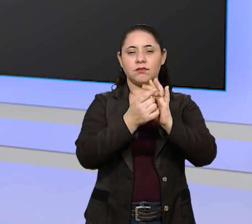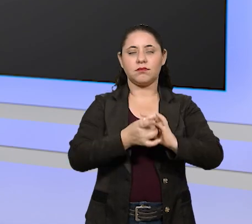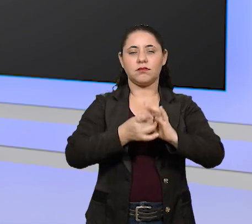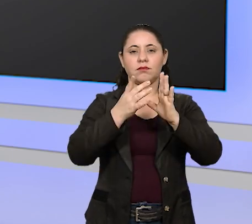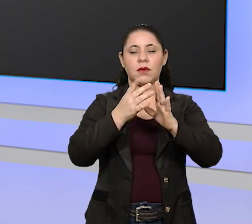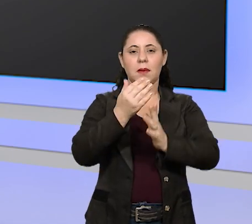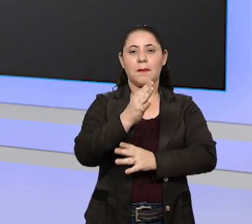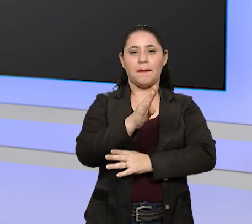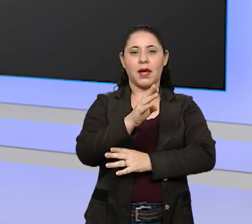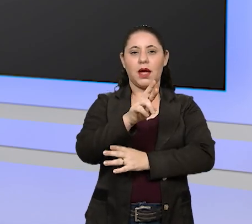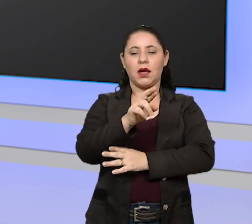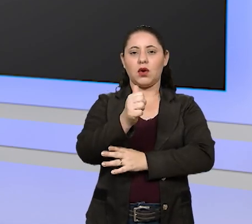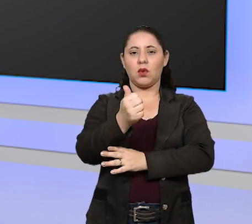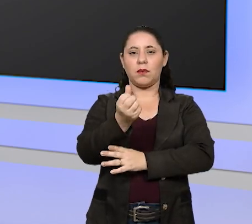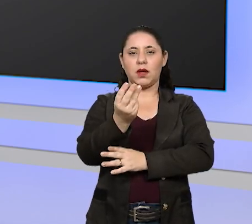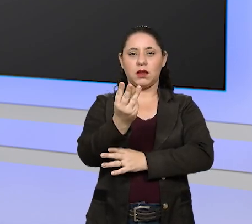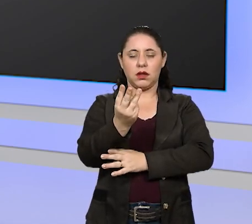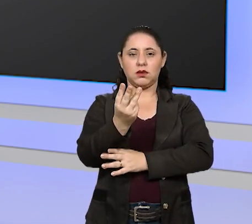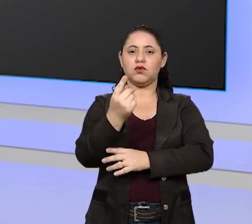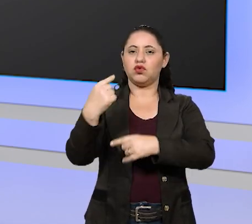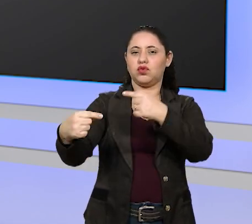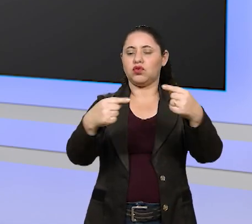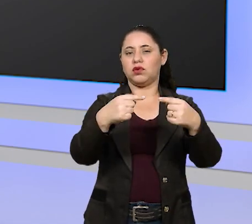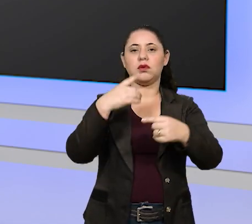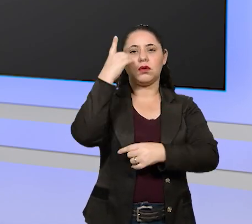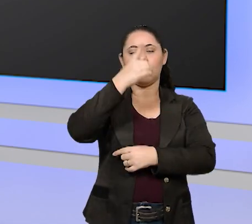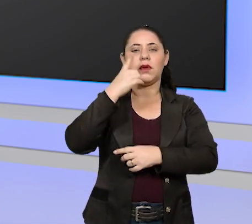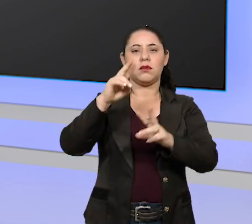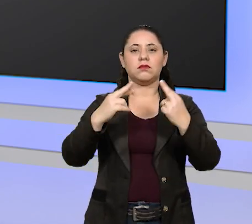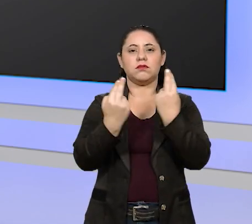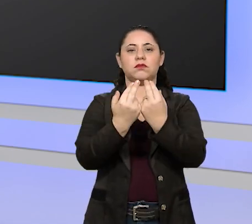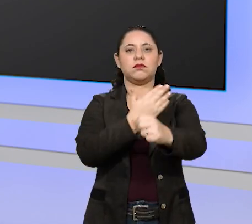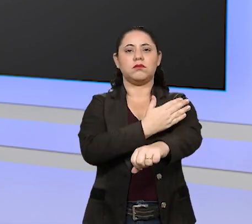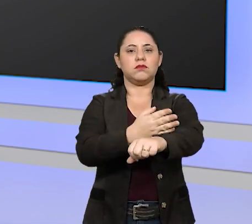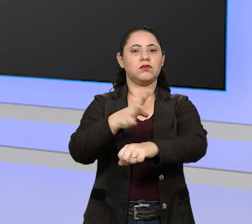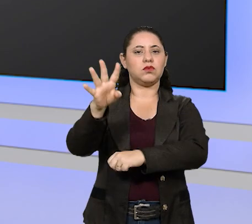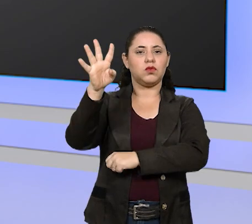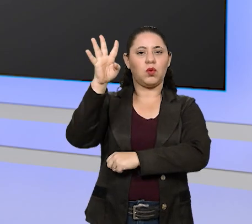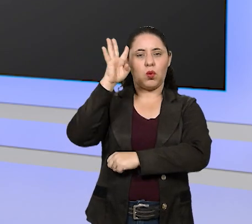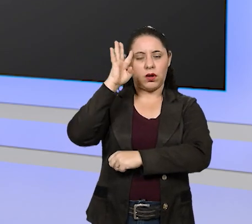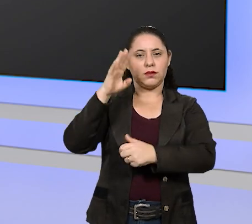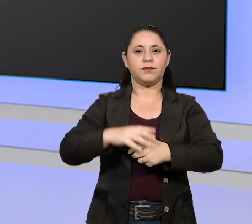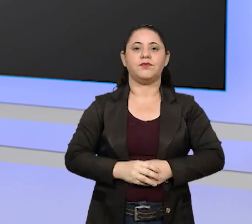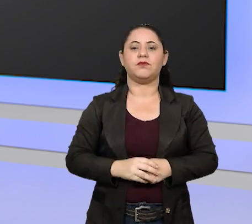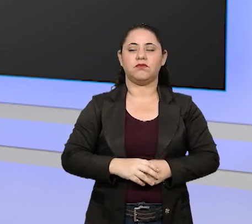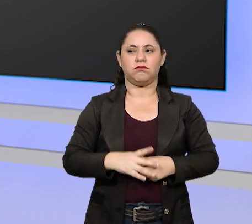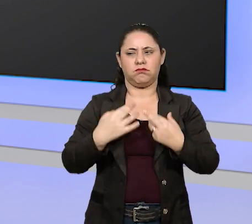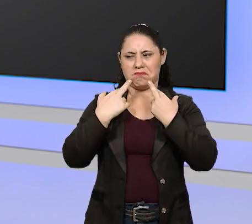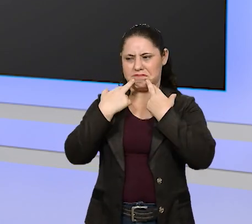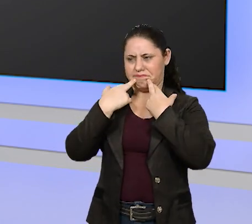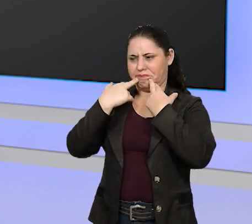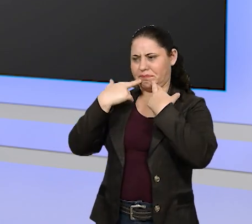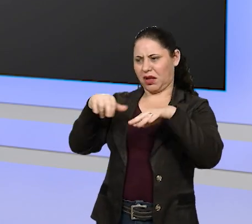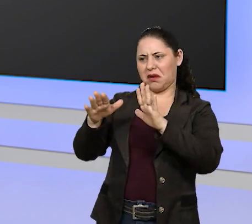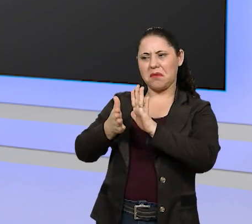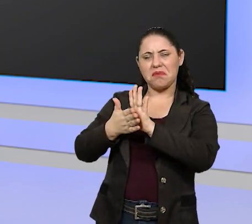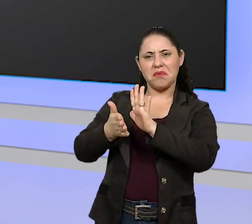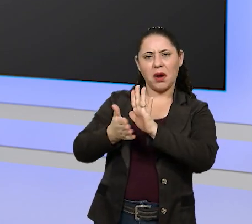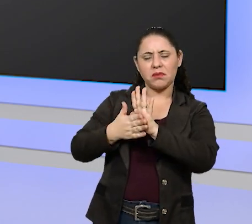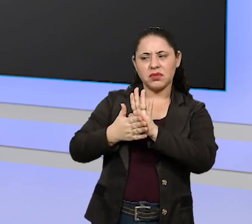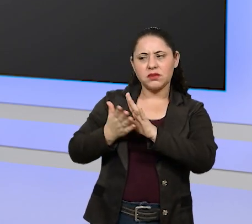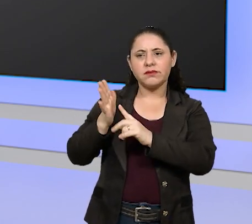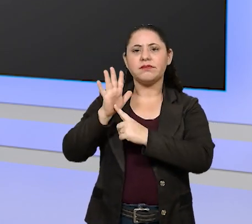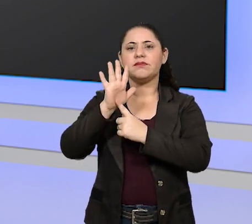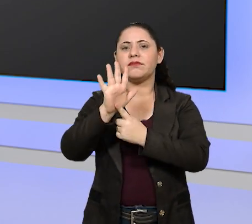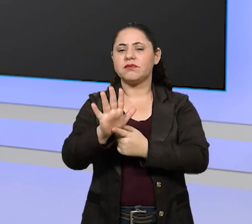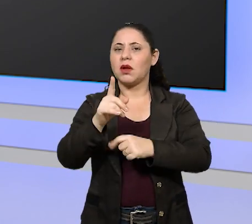A relicitação da BR-163 foi repercutida pelos deputados durante a sessão plenária de quarta-feira. Eles